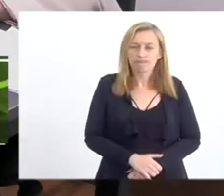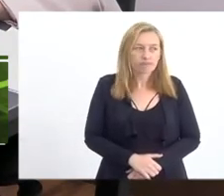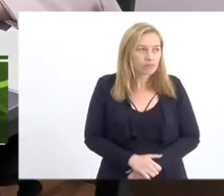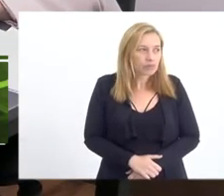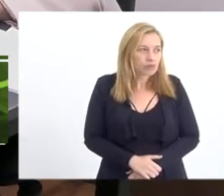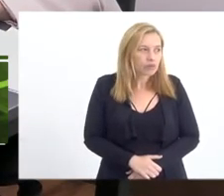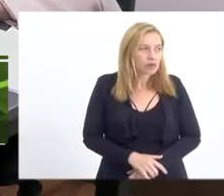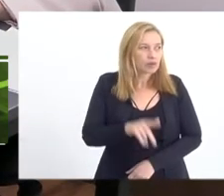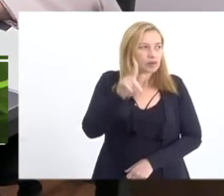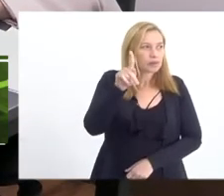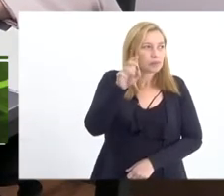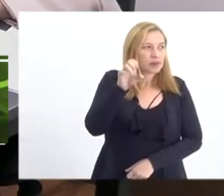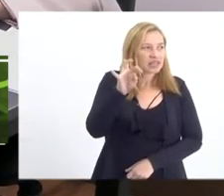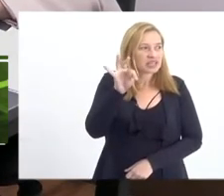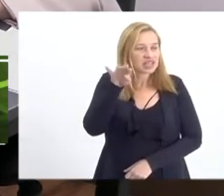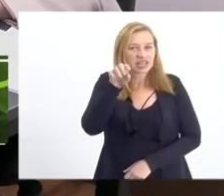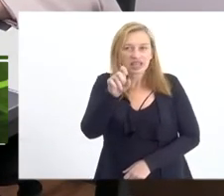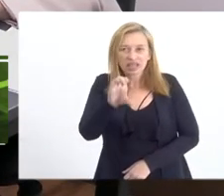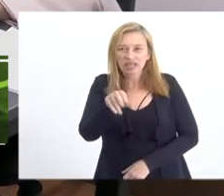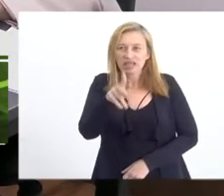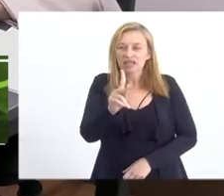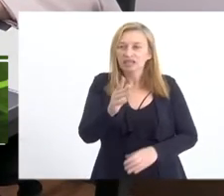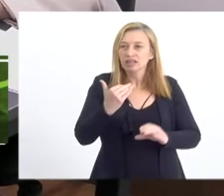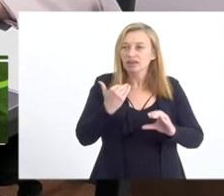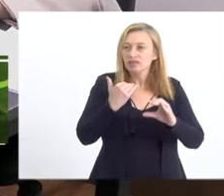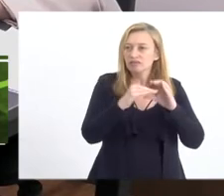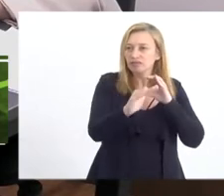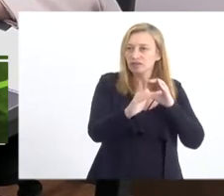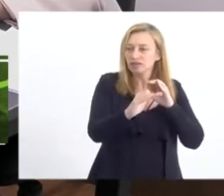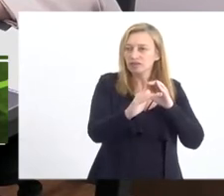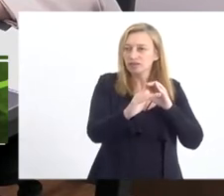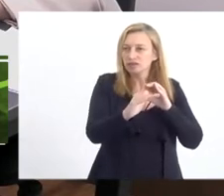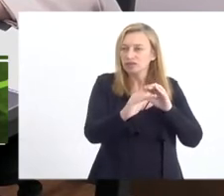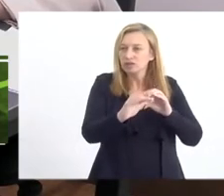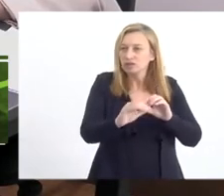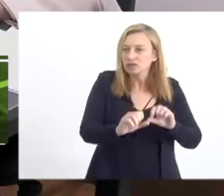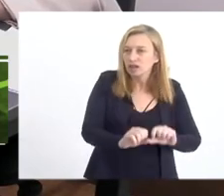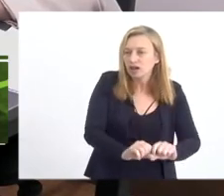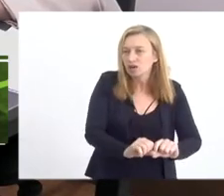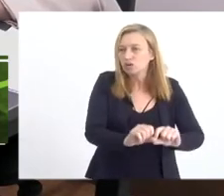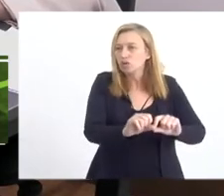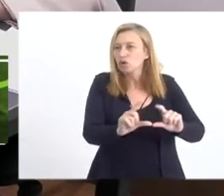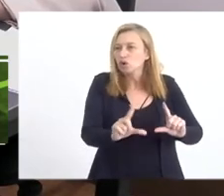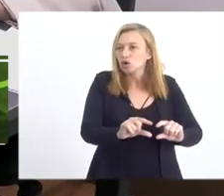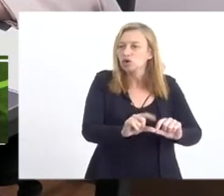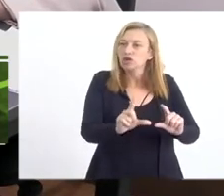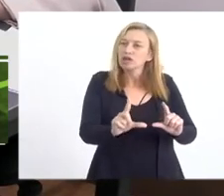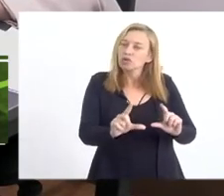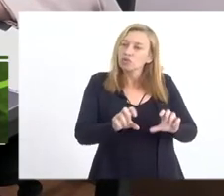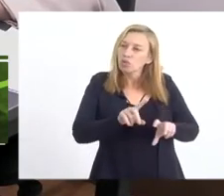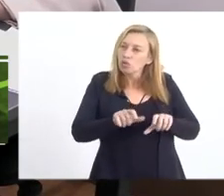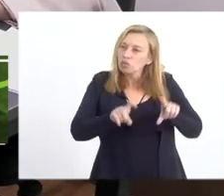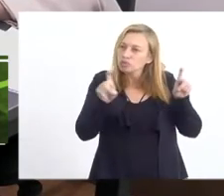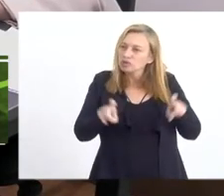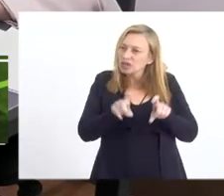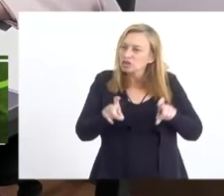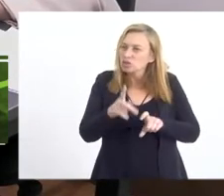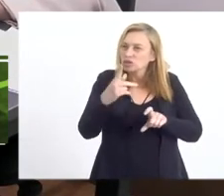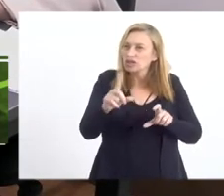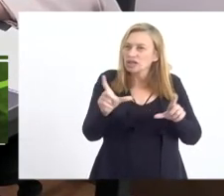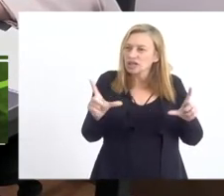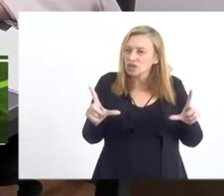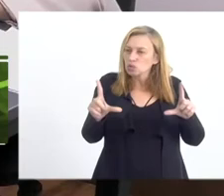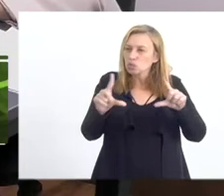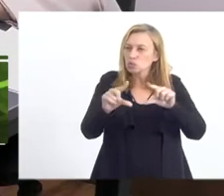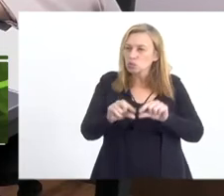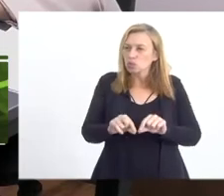O Patrick está enviando aqui, está reiniciando o computador dele, e aí ele vai fazer a